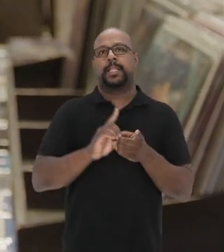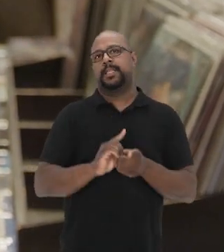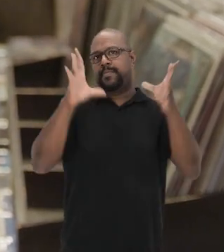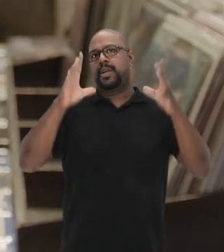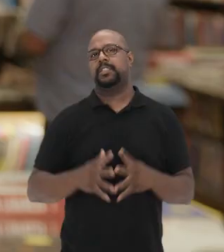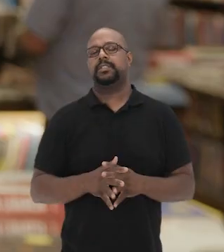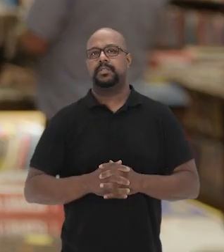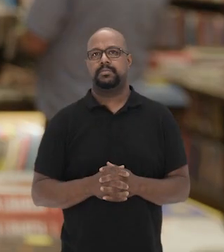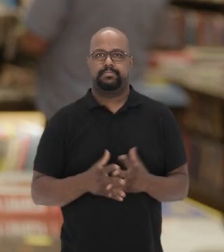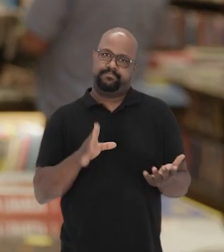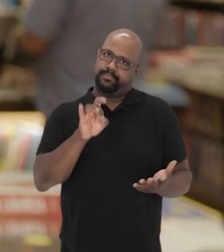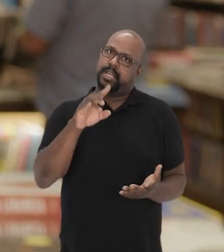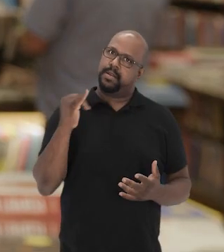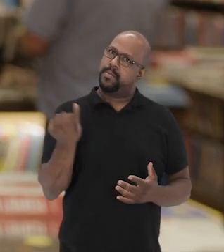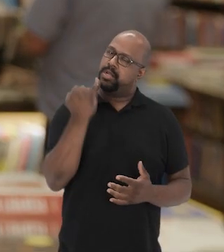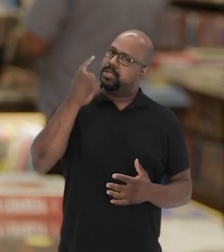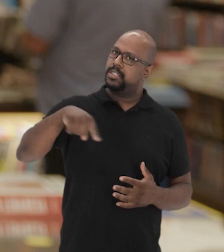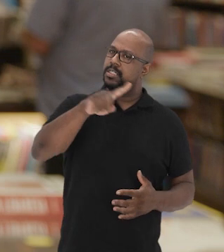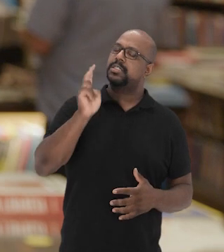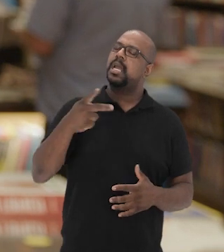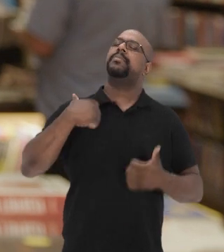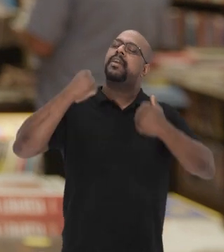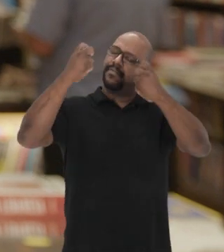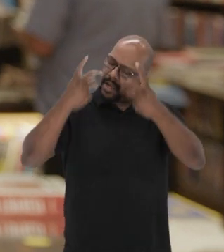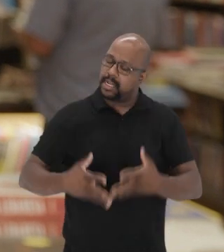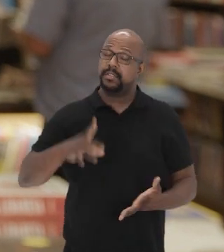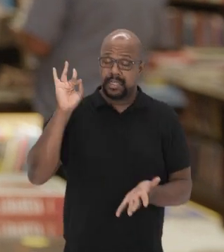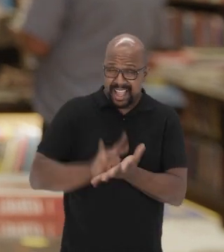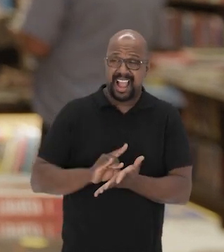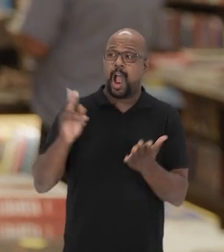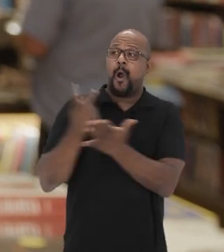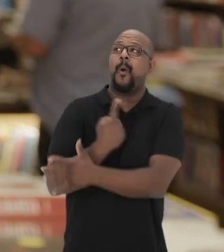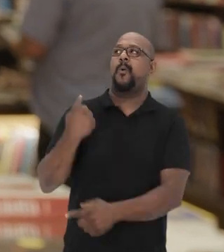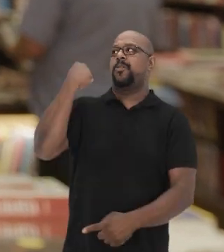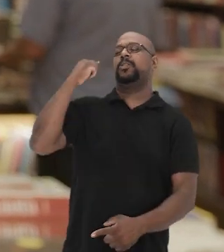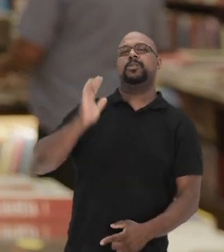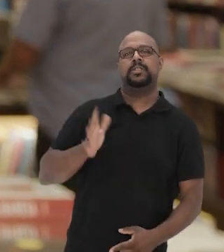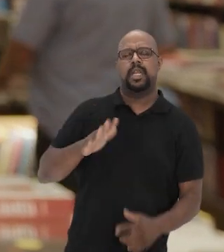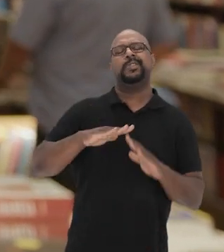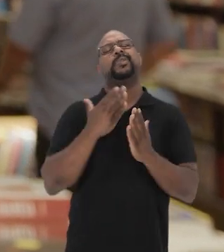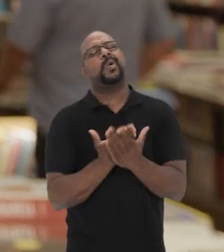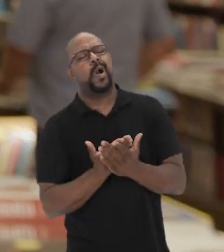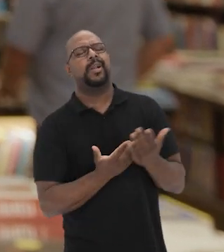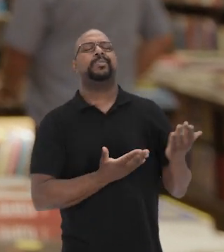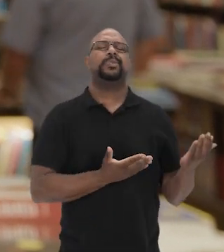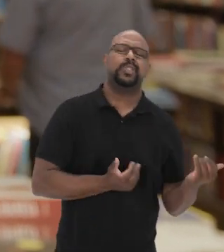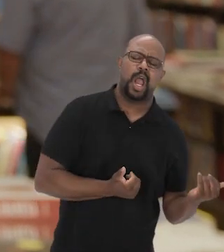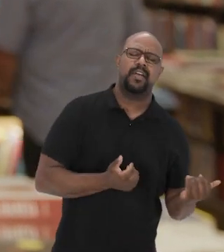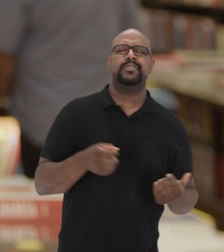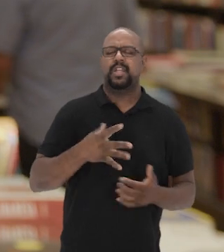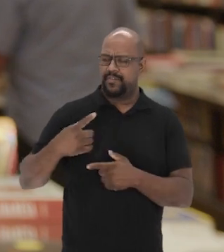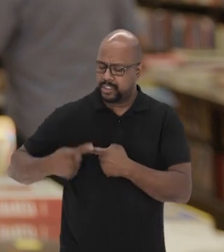Democracia é válido a gente sempre tá falando dizendo o que que realmente aconteceu seja nas escolas pros jovens